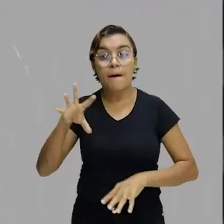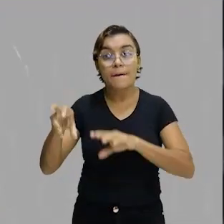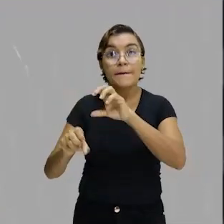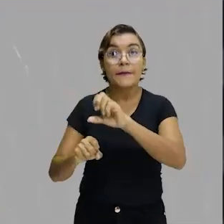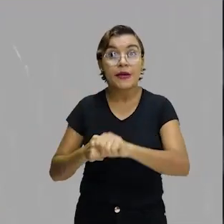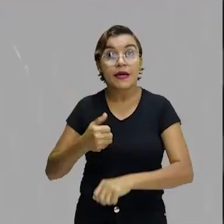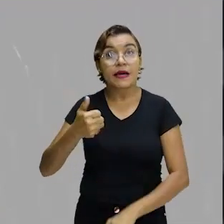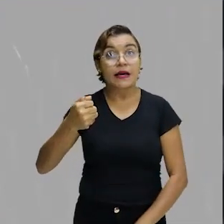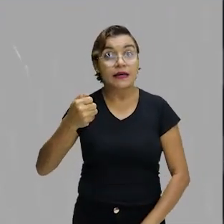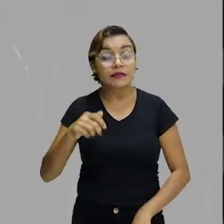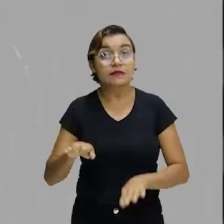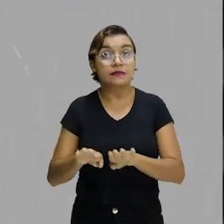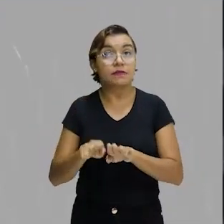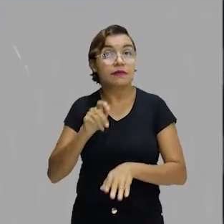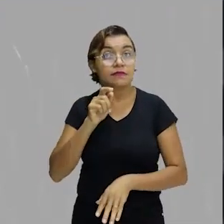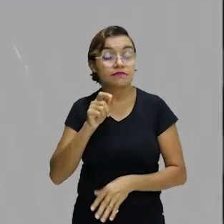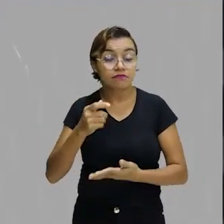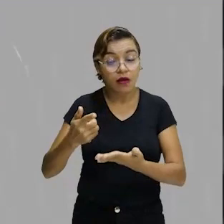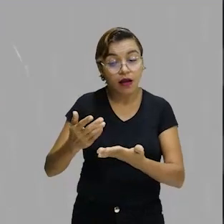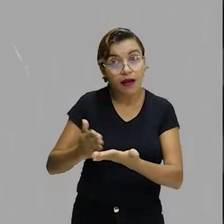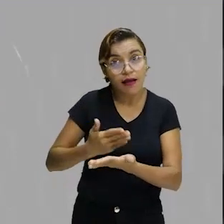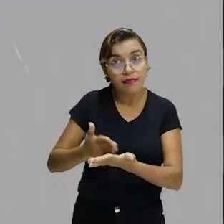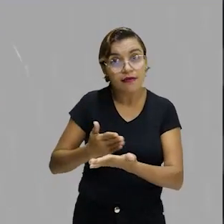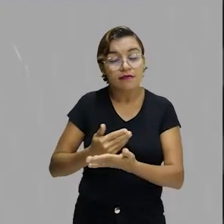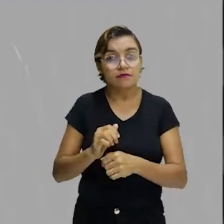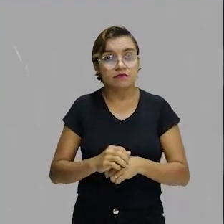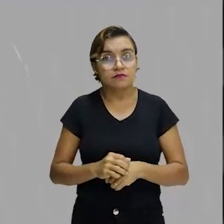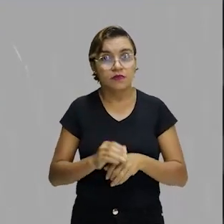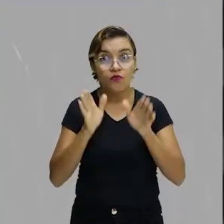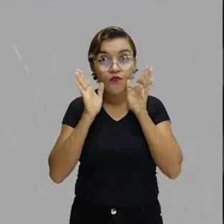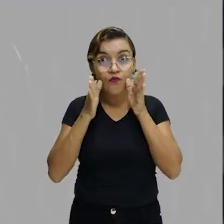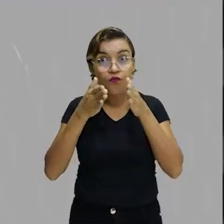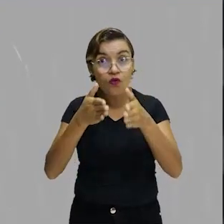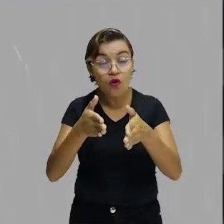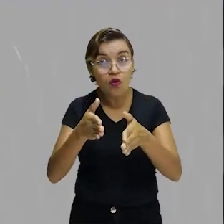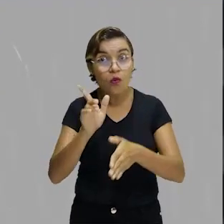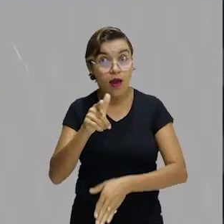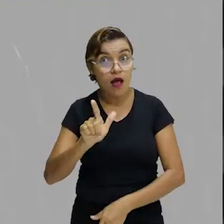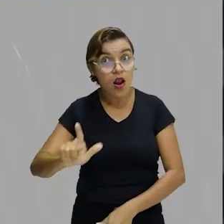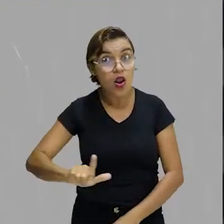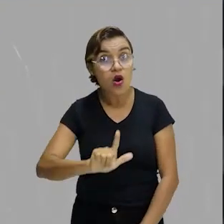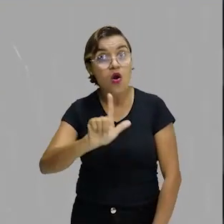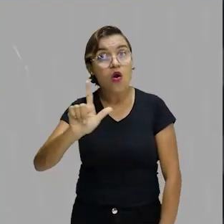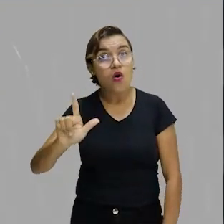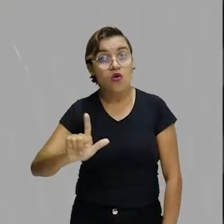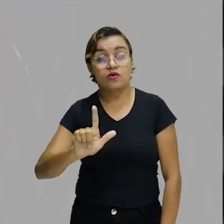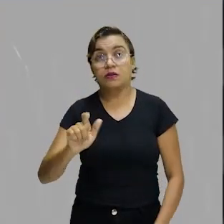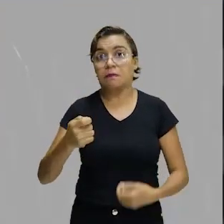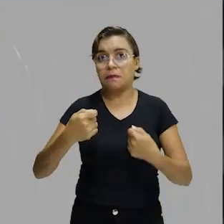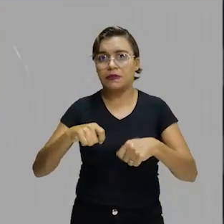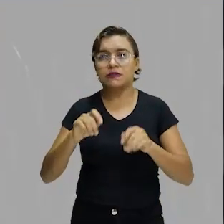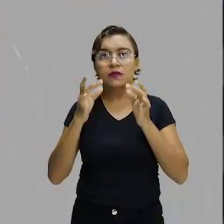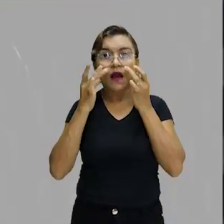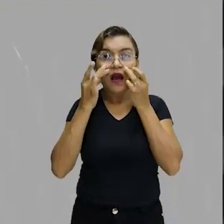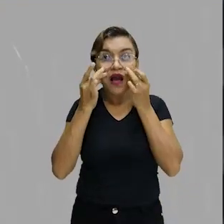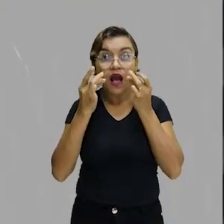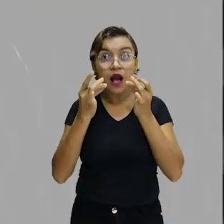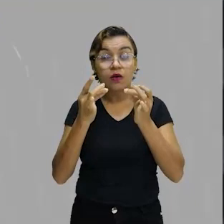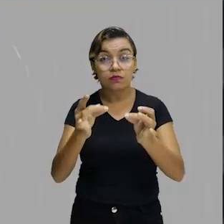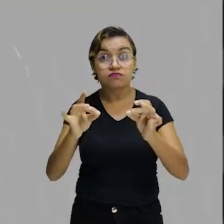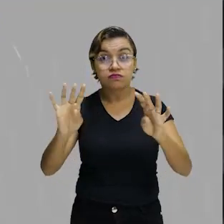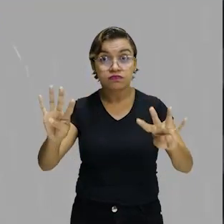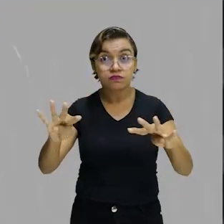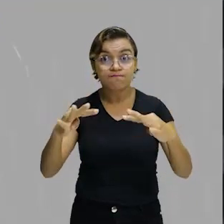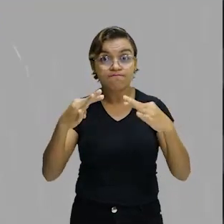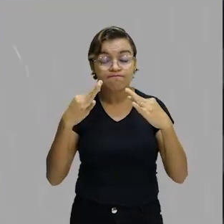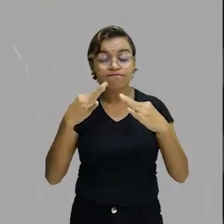evita a dispersão. Porque isso aqui é lógica. Você tem que ter concentração, atenção e,